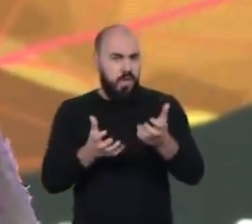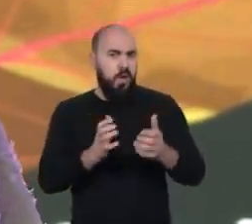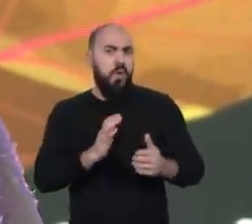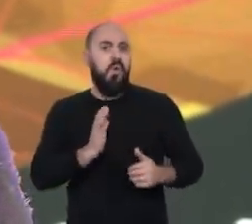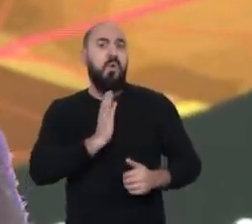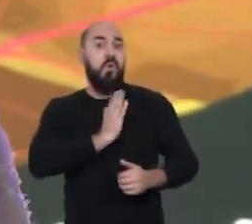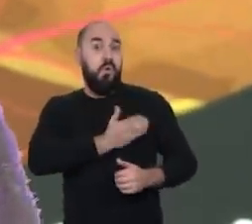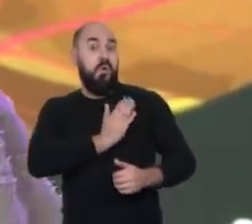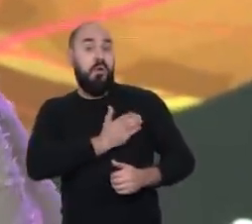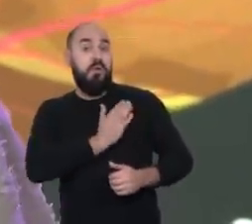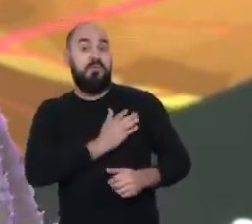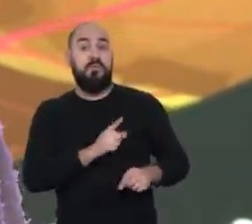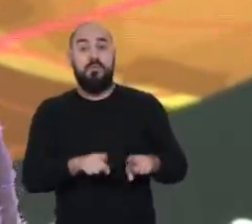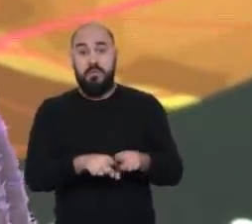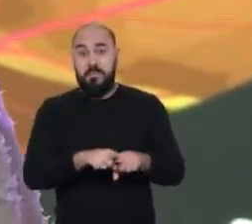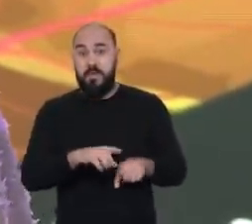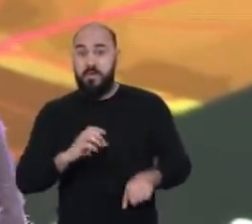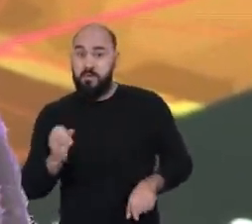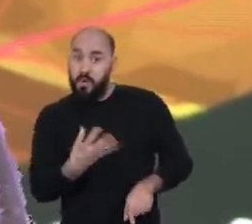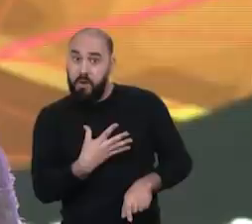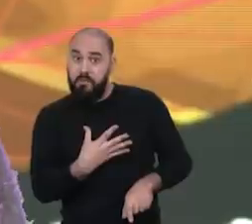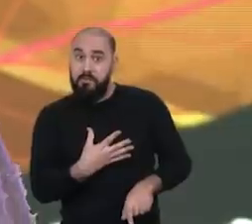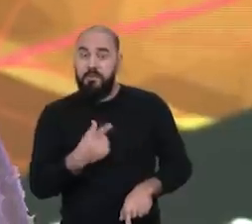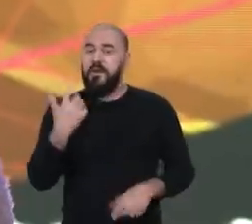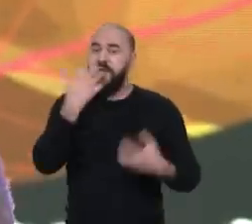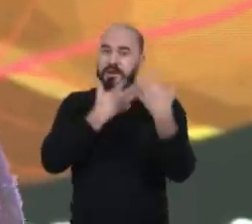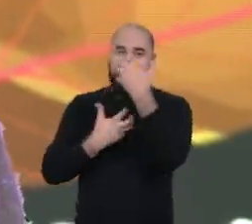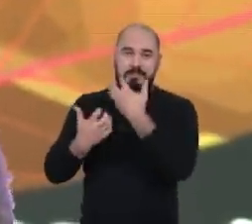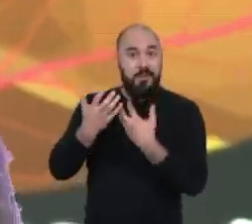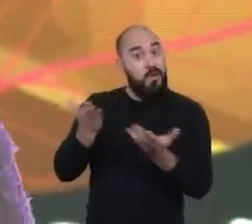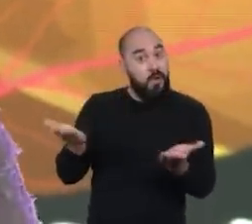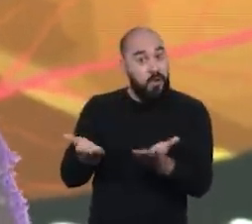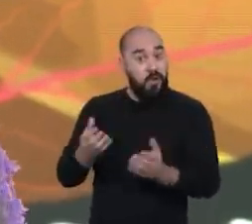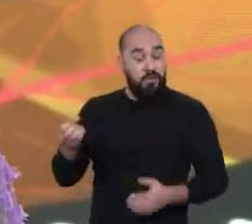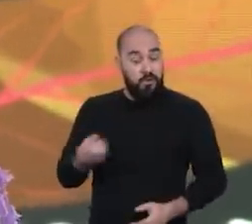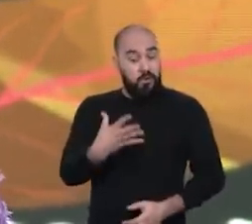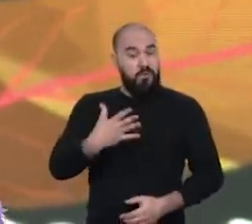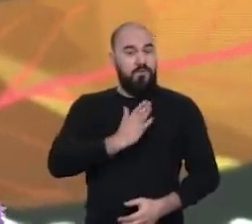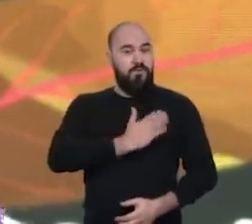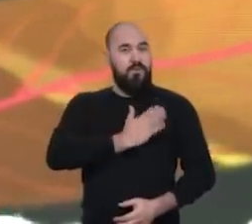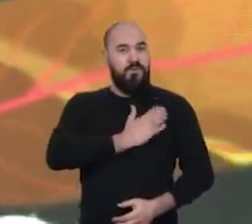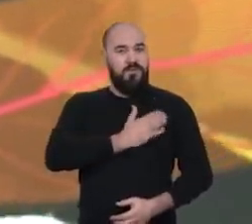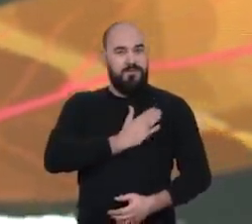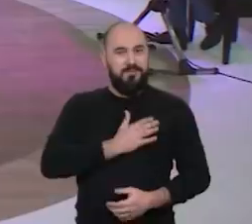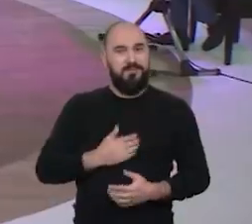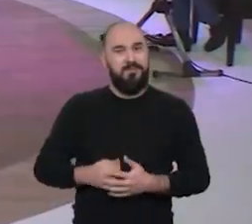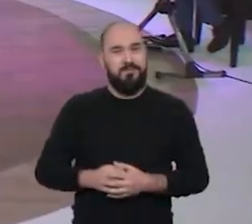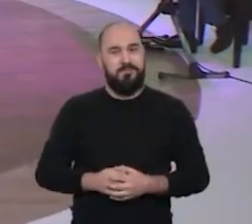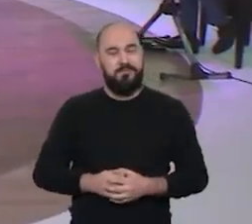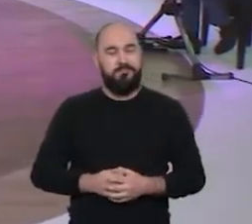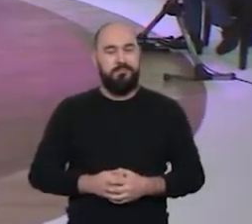isso que o Quarteto Arautos do Rei vai cantar agora. Novo coração.